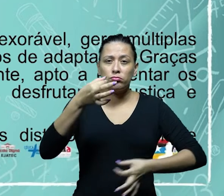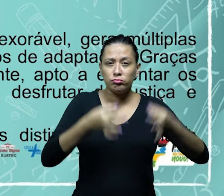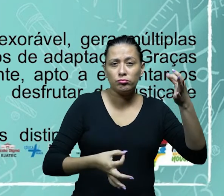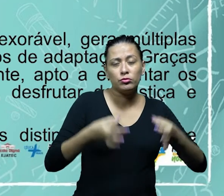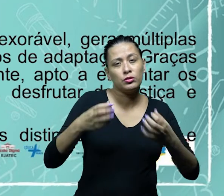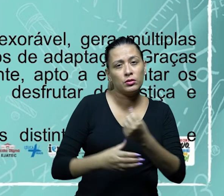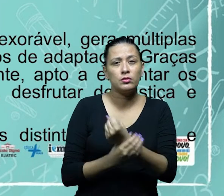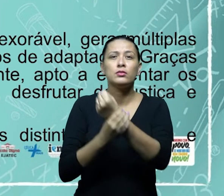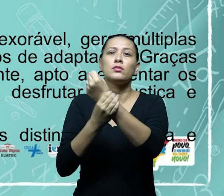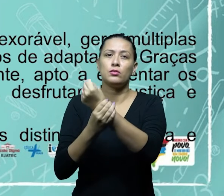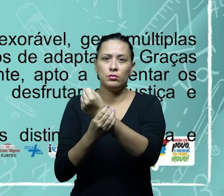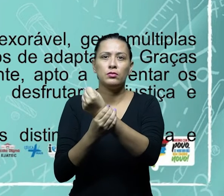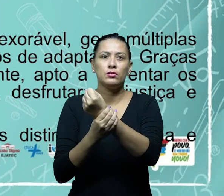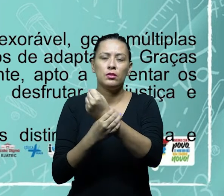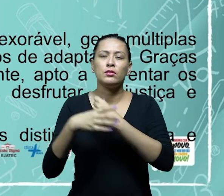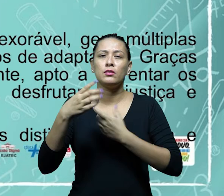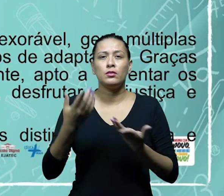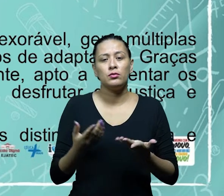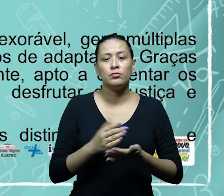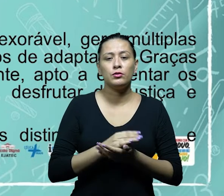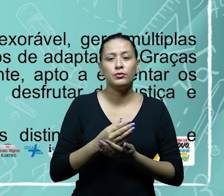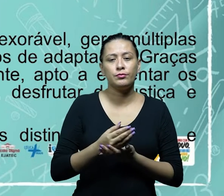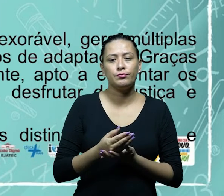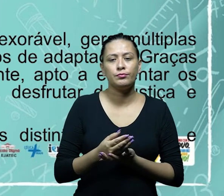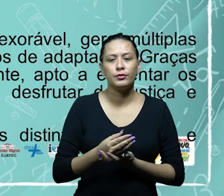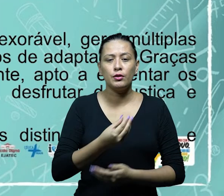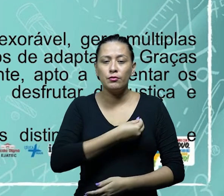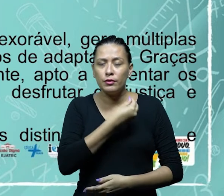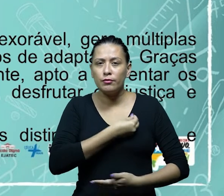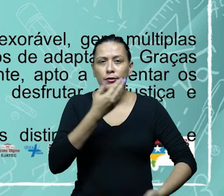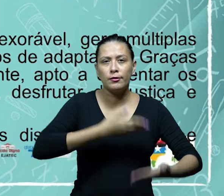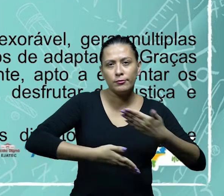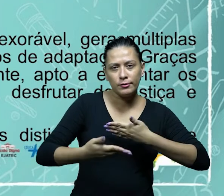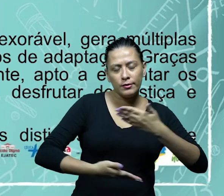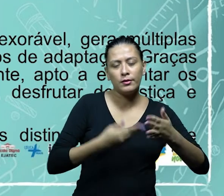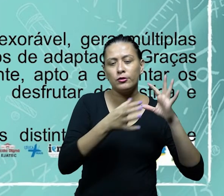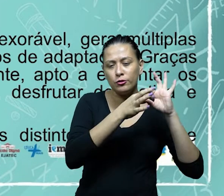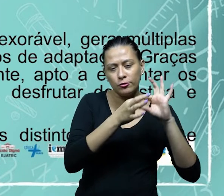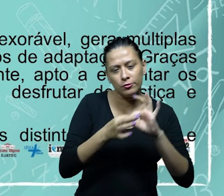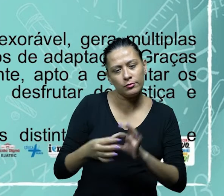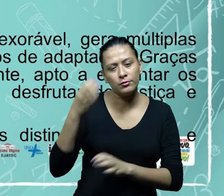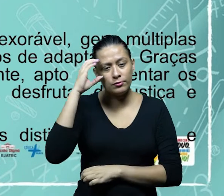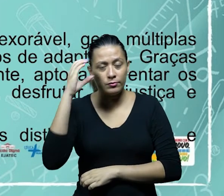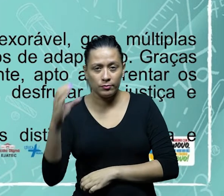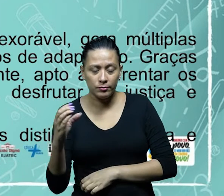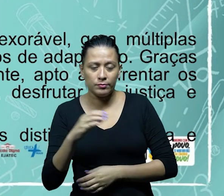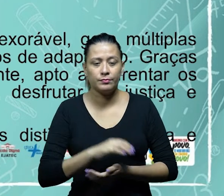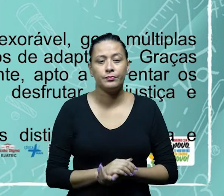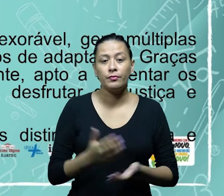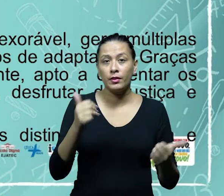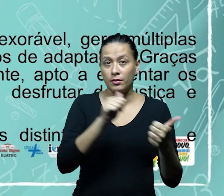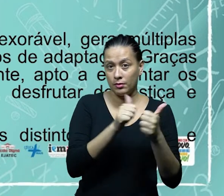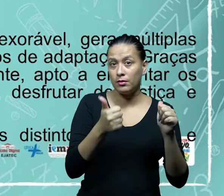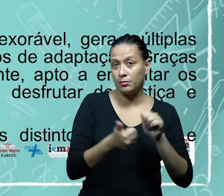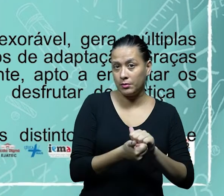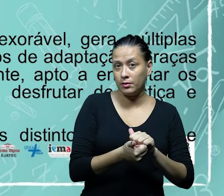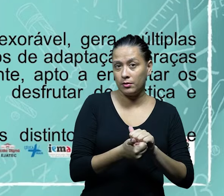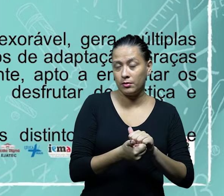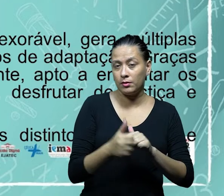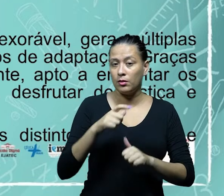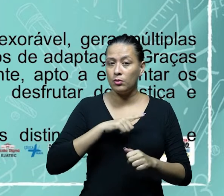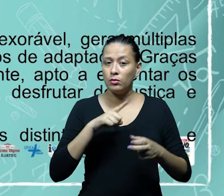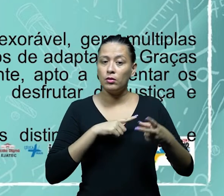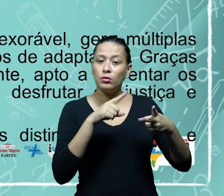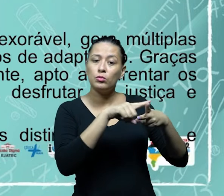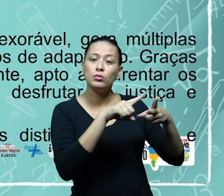conquistar enfim o seu mundo cultural e essa adaptação dica aqui é ele ela é